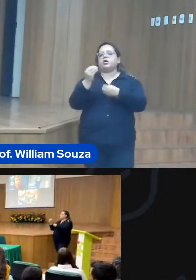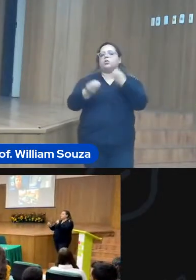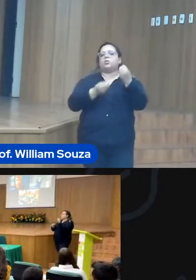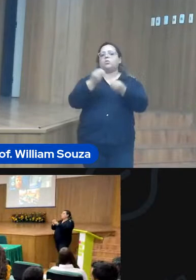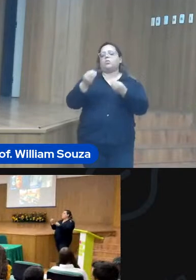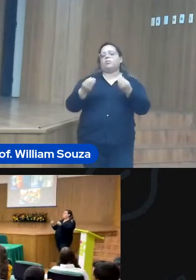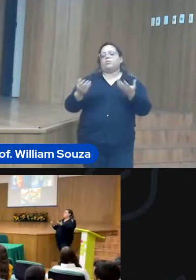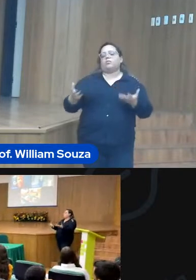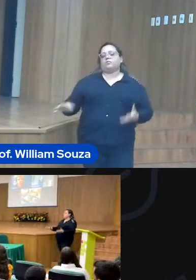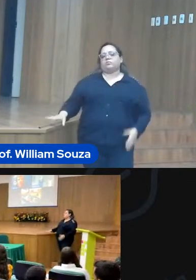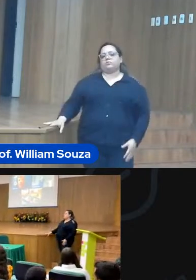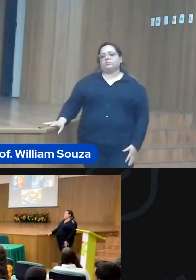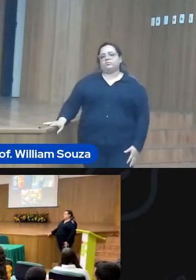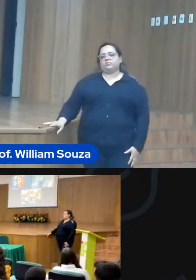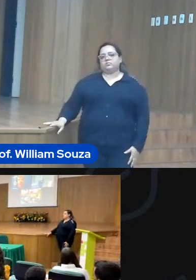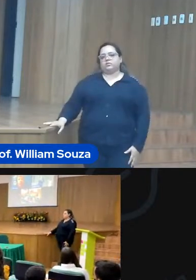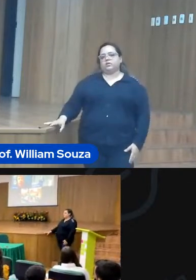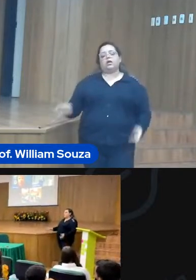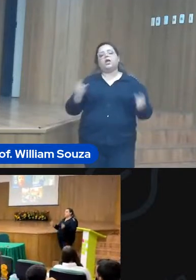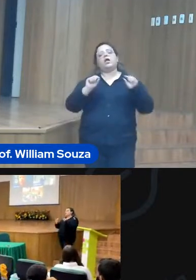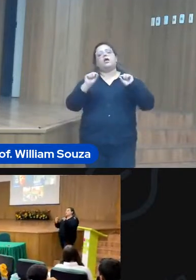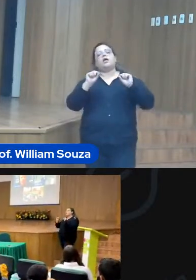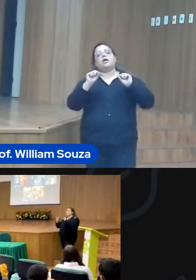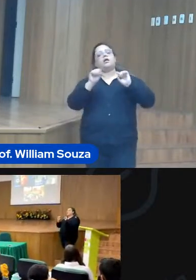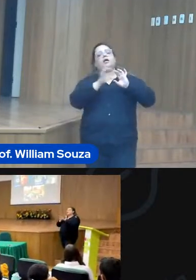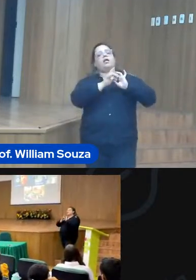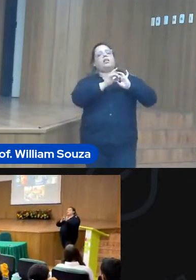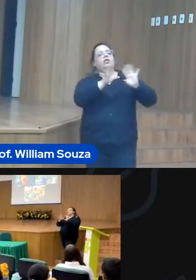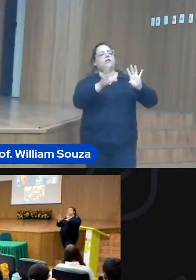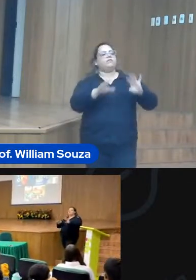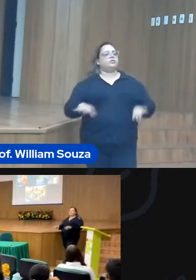dizer, quem é livre? Quem se vê como livre?